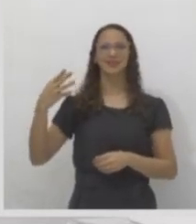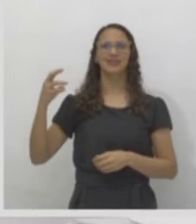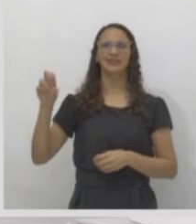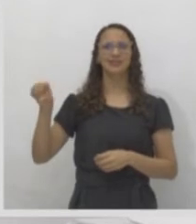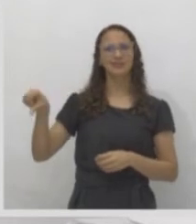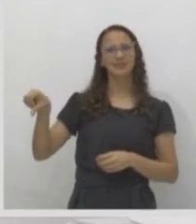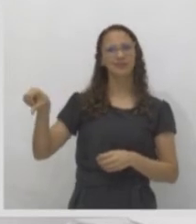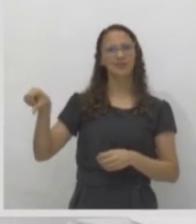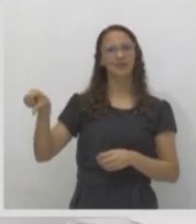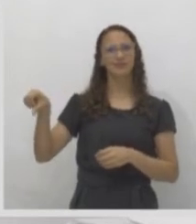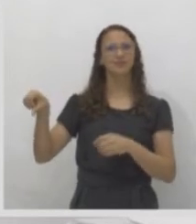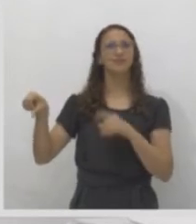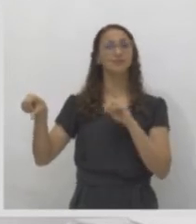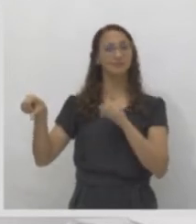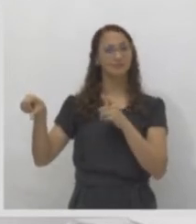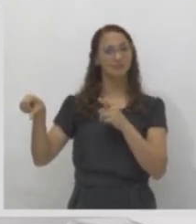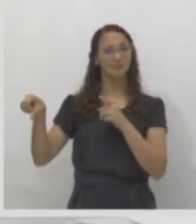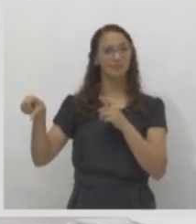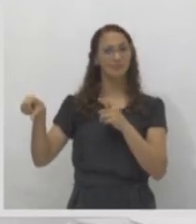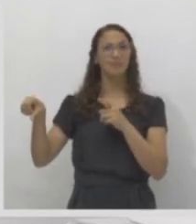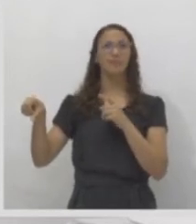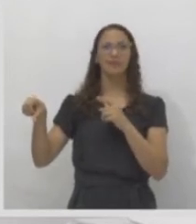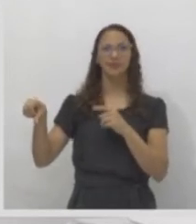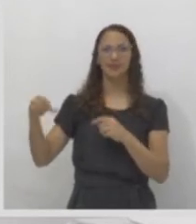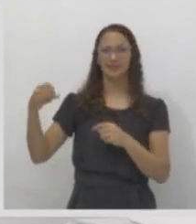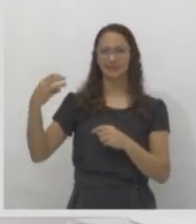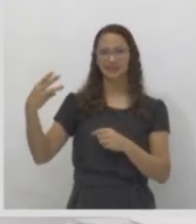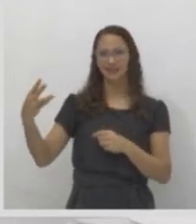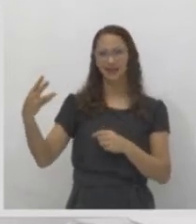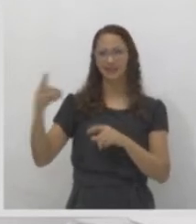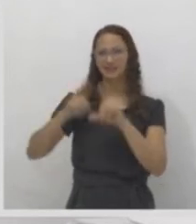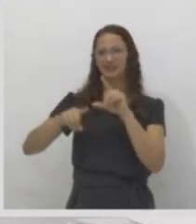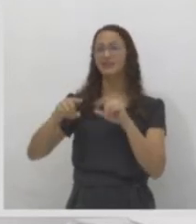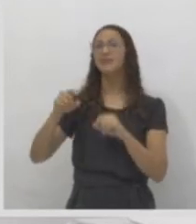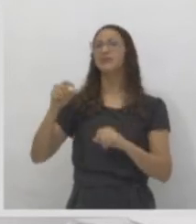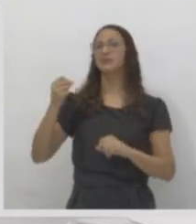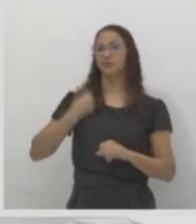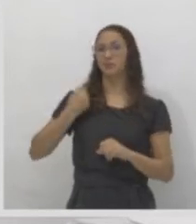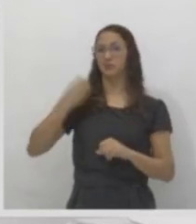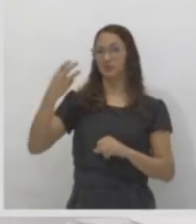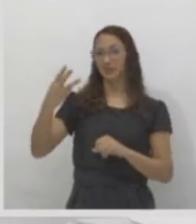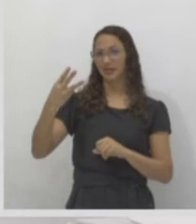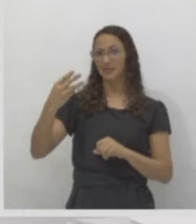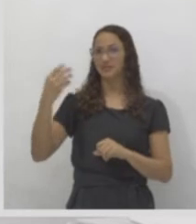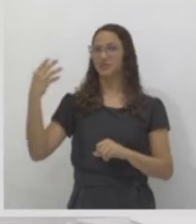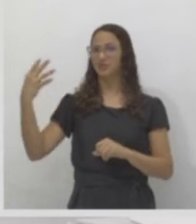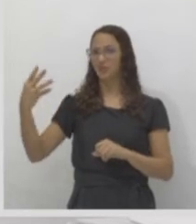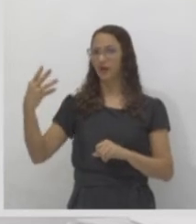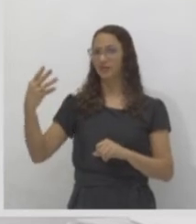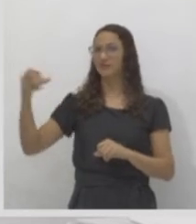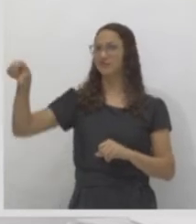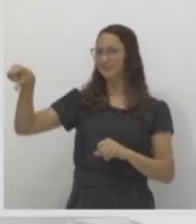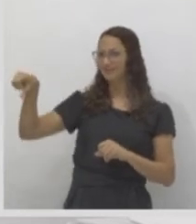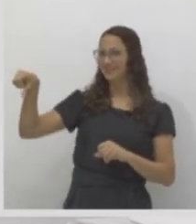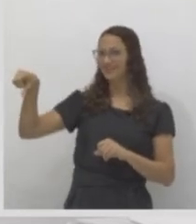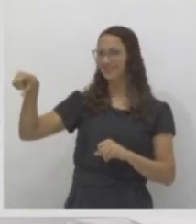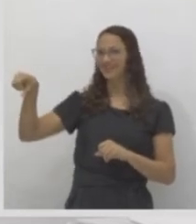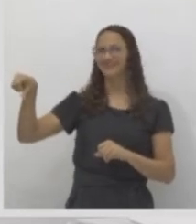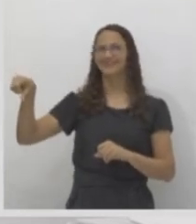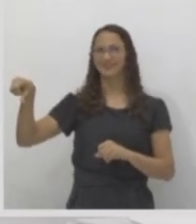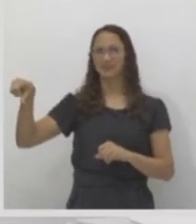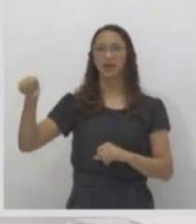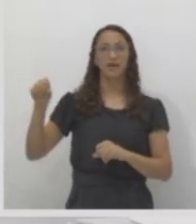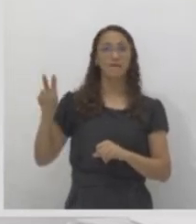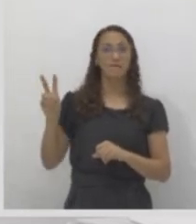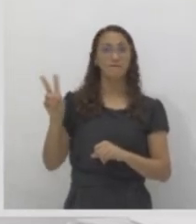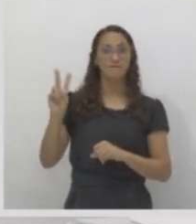349 é formado pelos algarismos 3, 4 e 9. Saibam que o valor